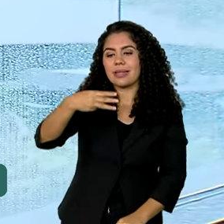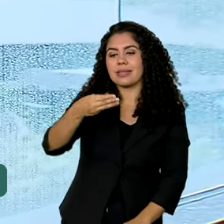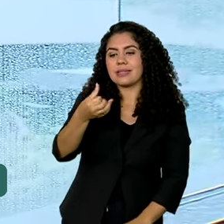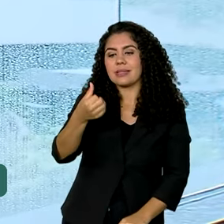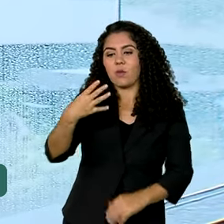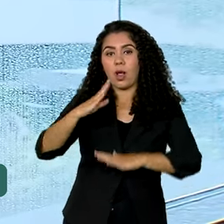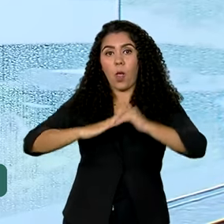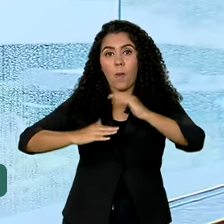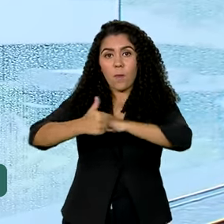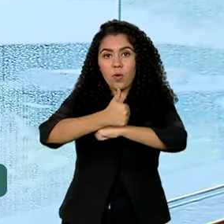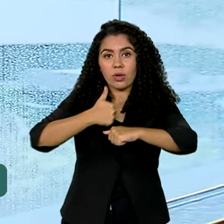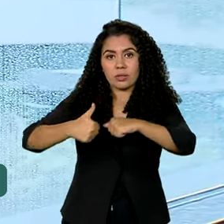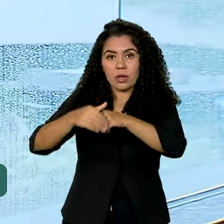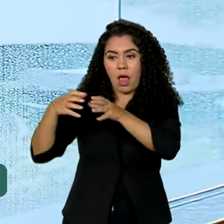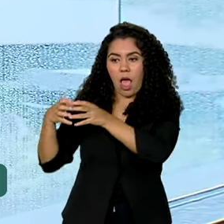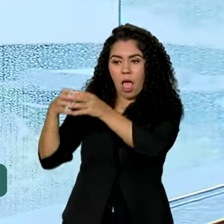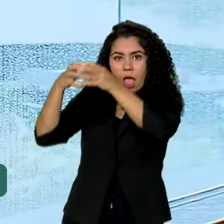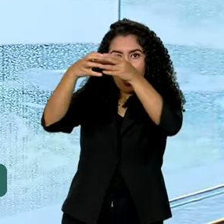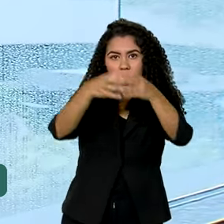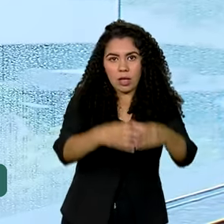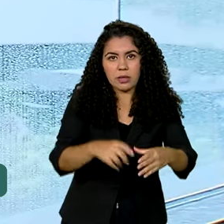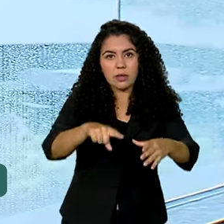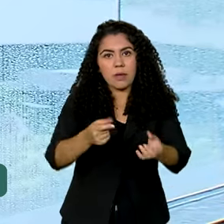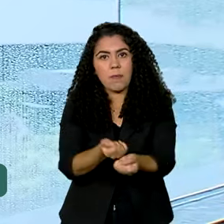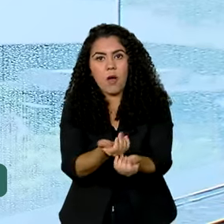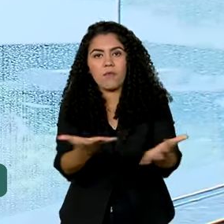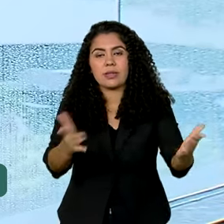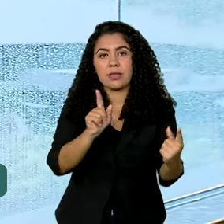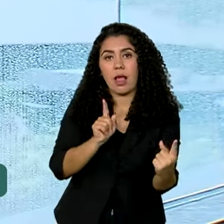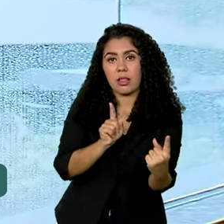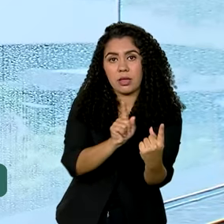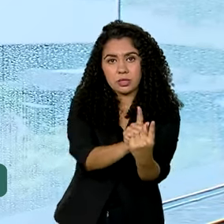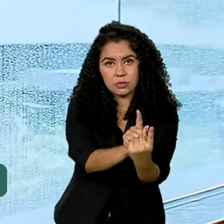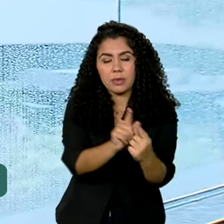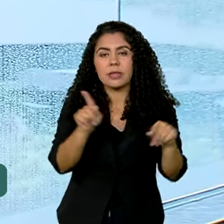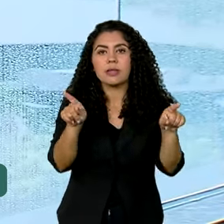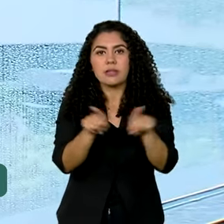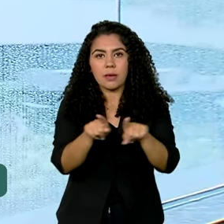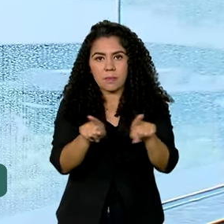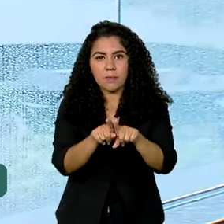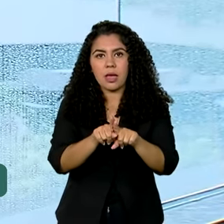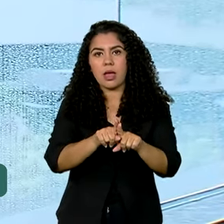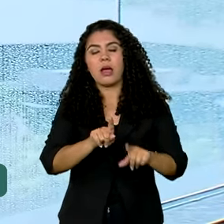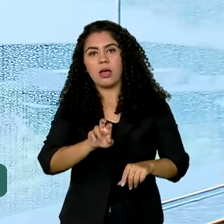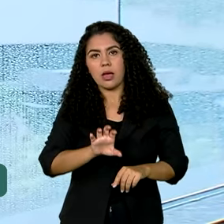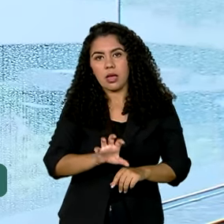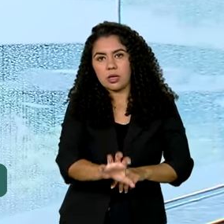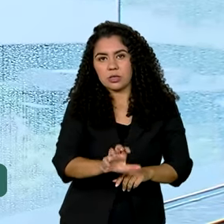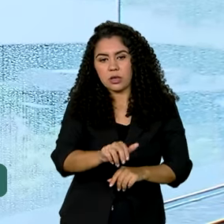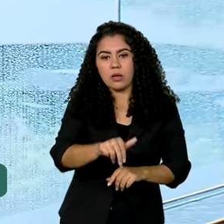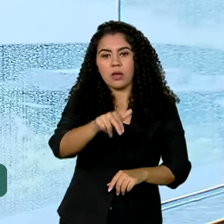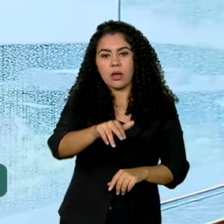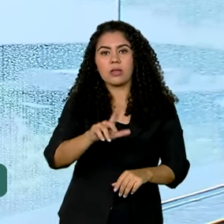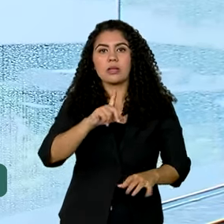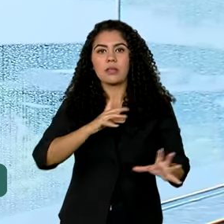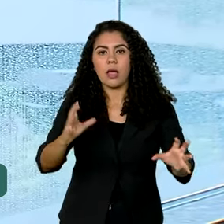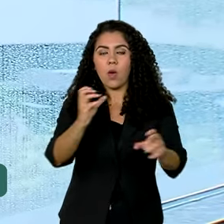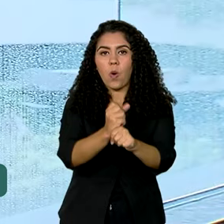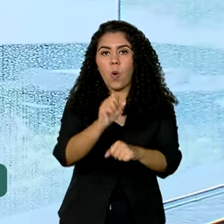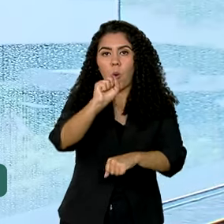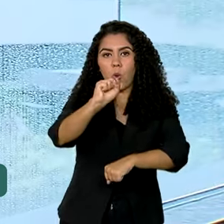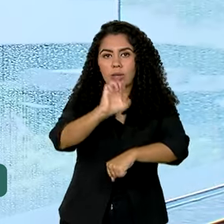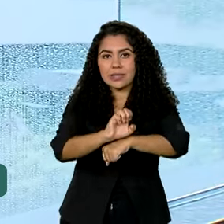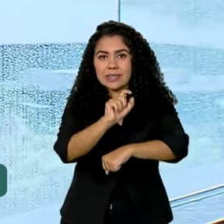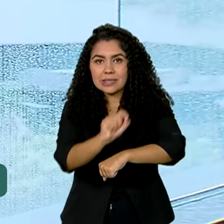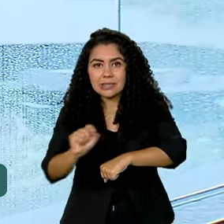saúde para socorrer os atingidos pelas enchentes. A região Nordeste, com voluntários vindos de 8 estados, é a